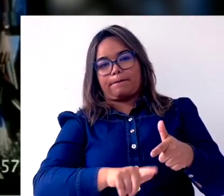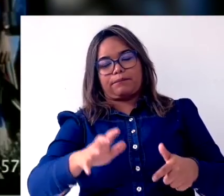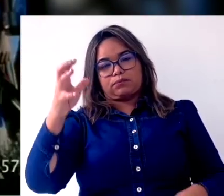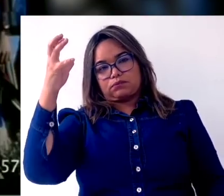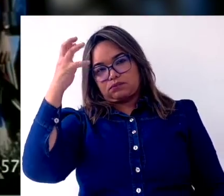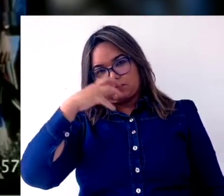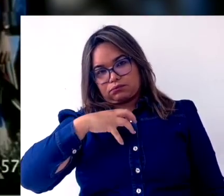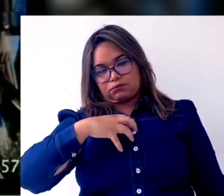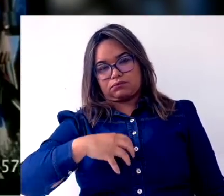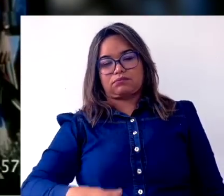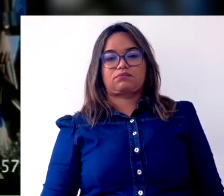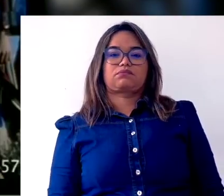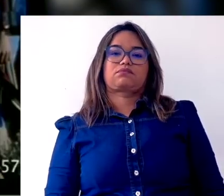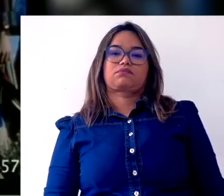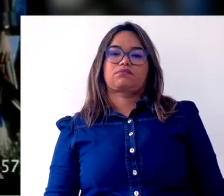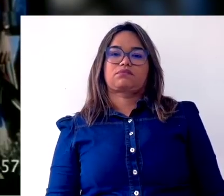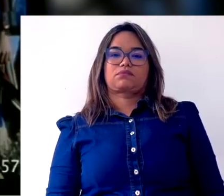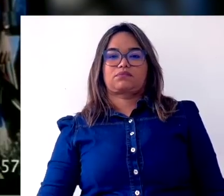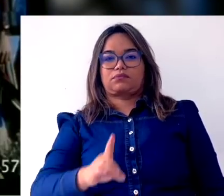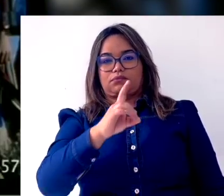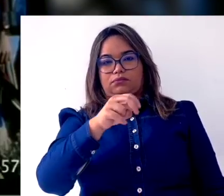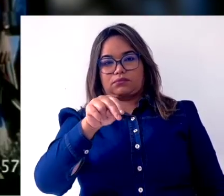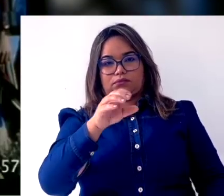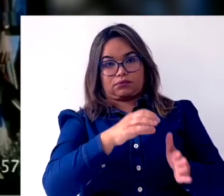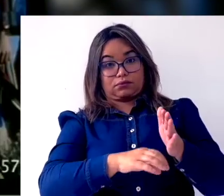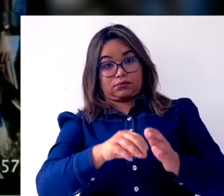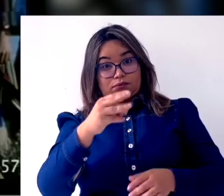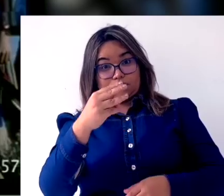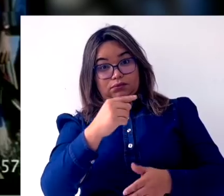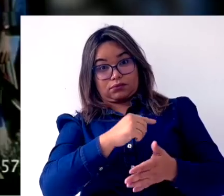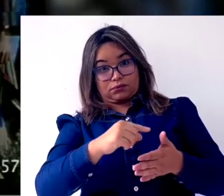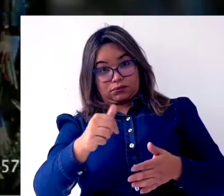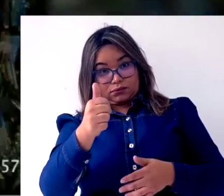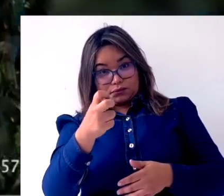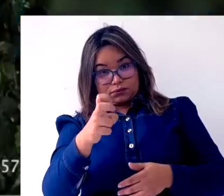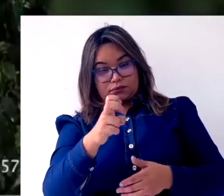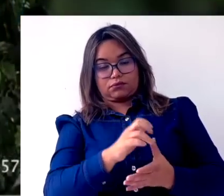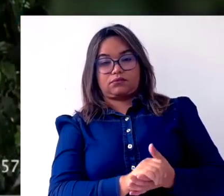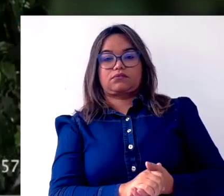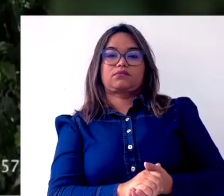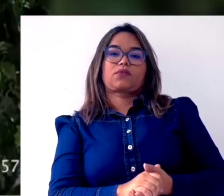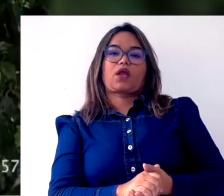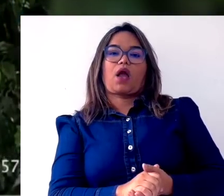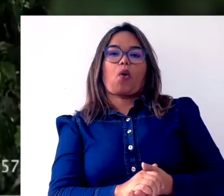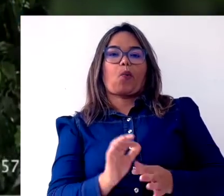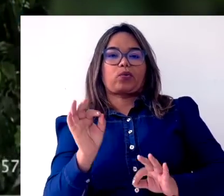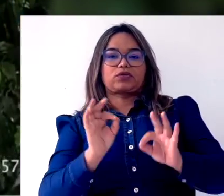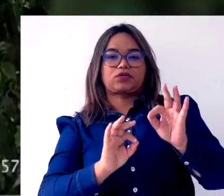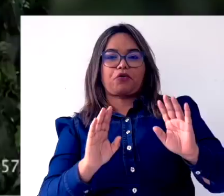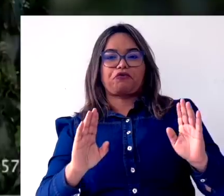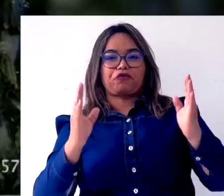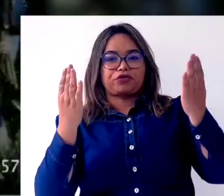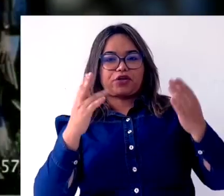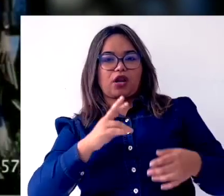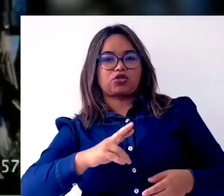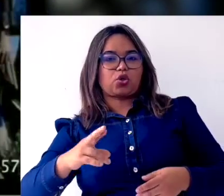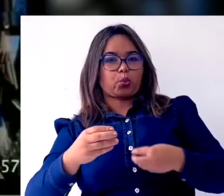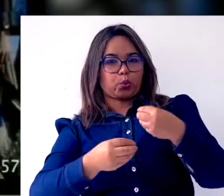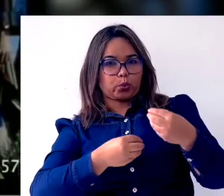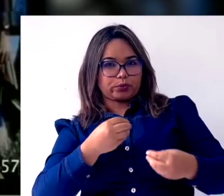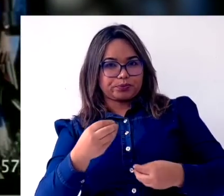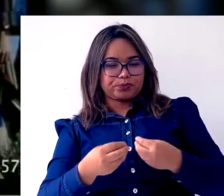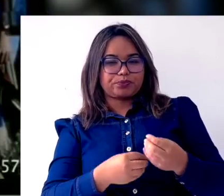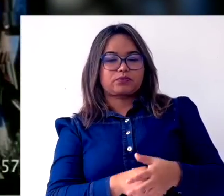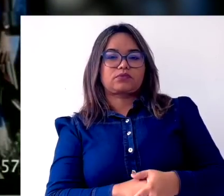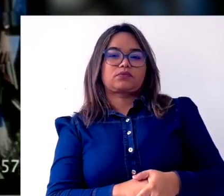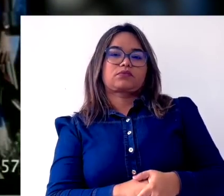Daniel 3,15 diz exatamente como esta cerimônia religiosa foi realizada. Agora, quando vocês ouvirem o som